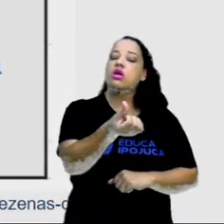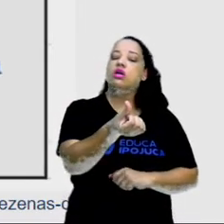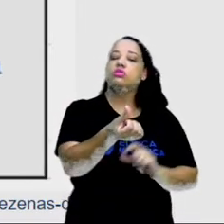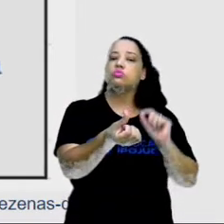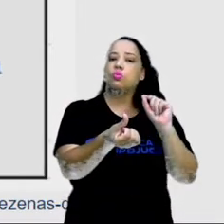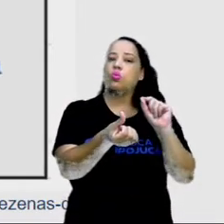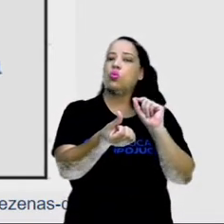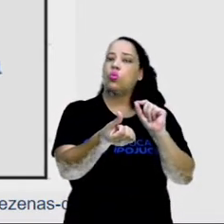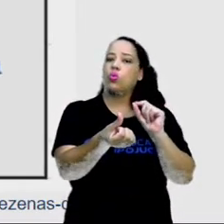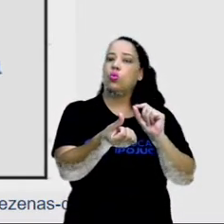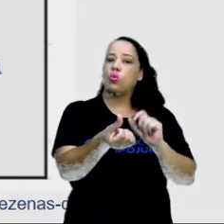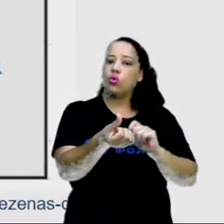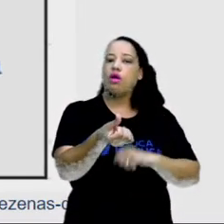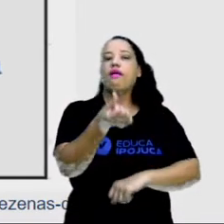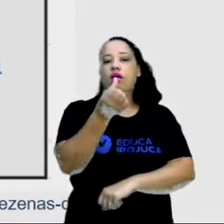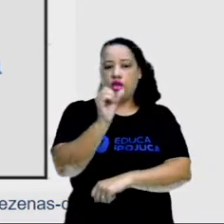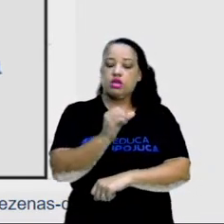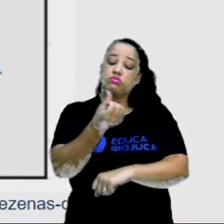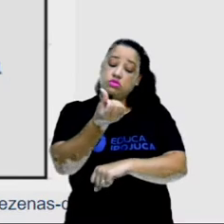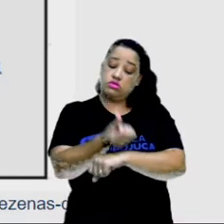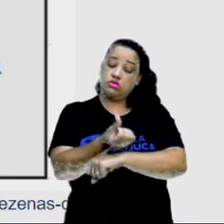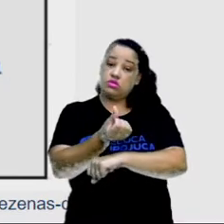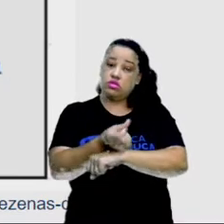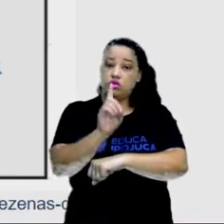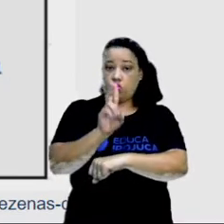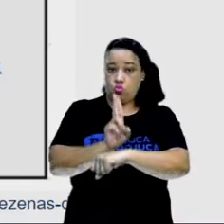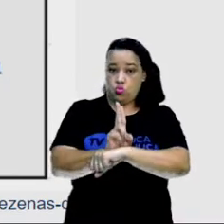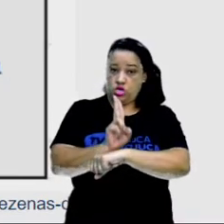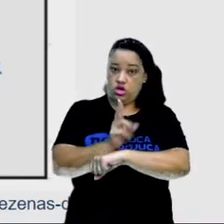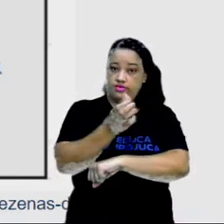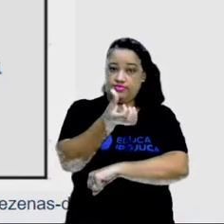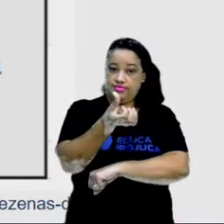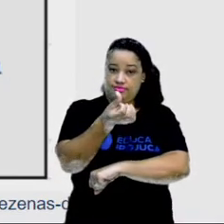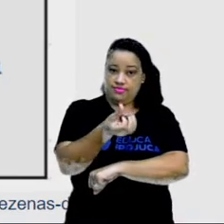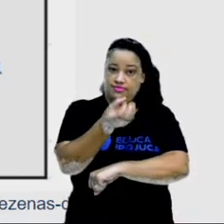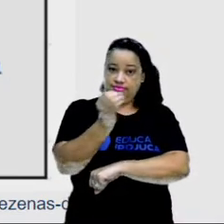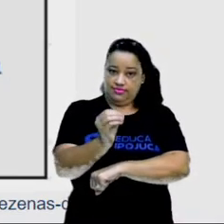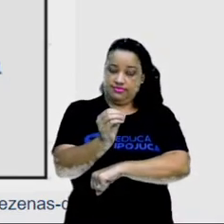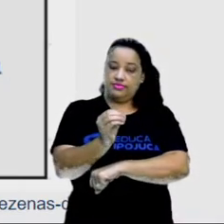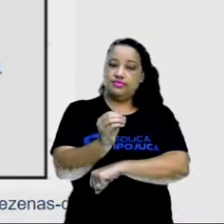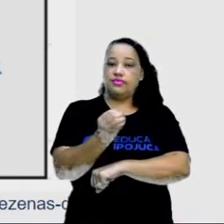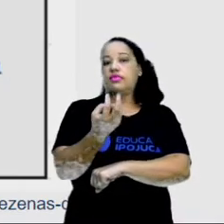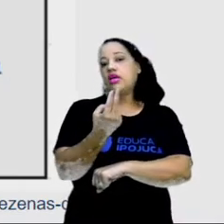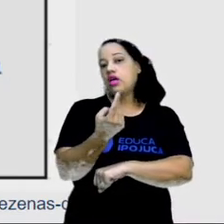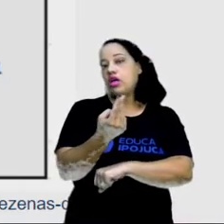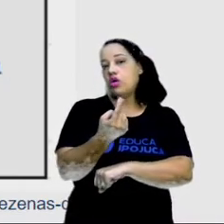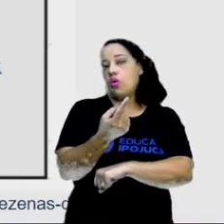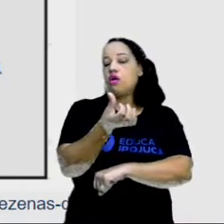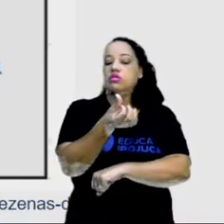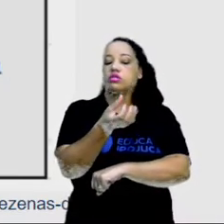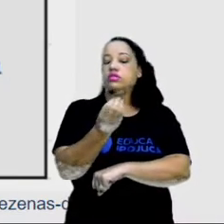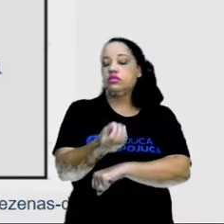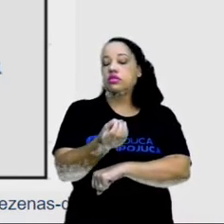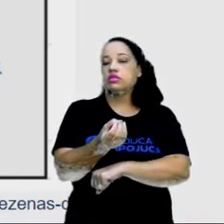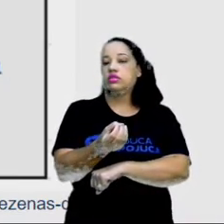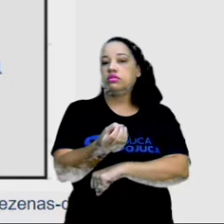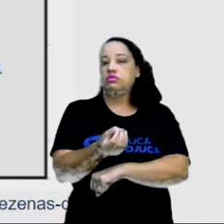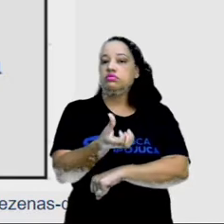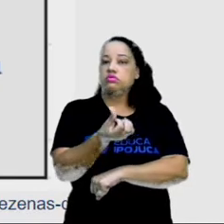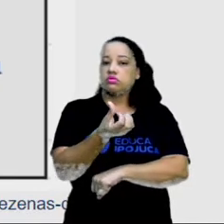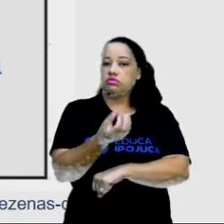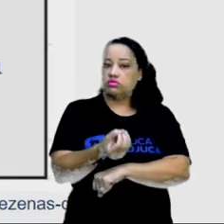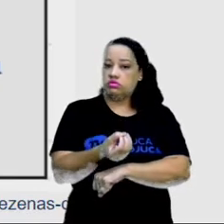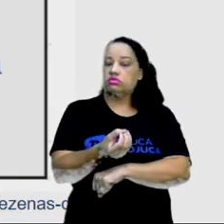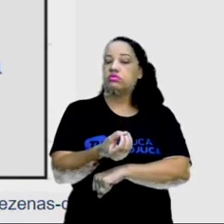A 60 unidades, que são o quê? Que é igual a 60. E